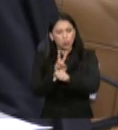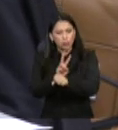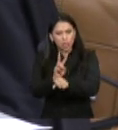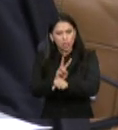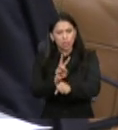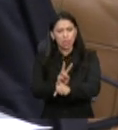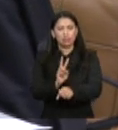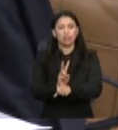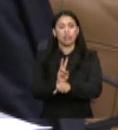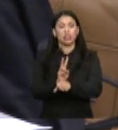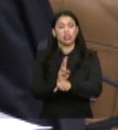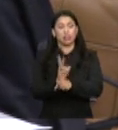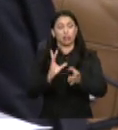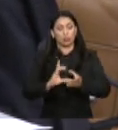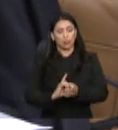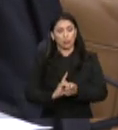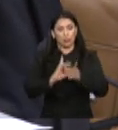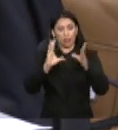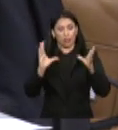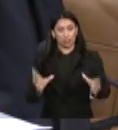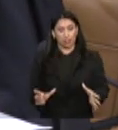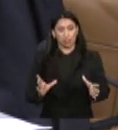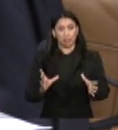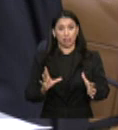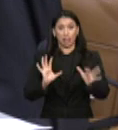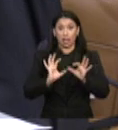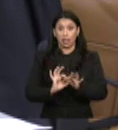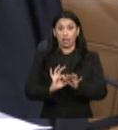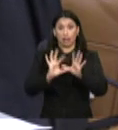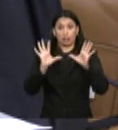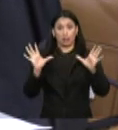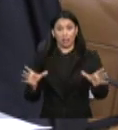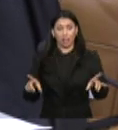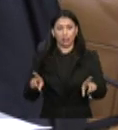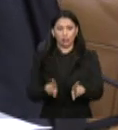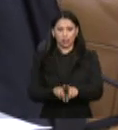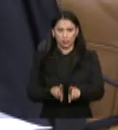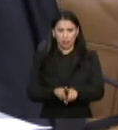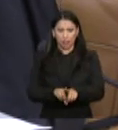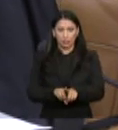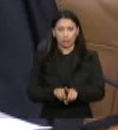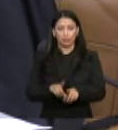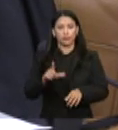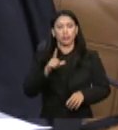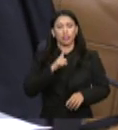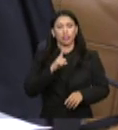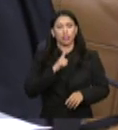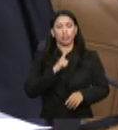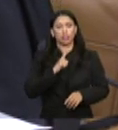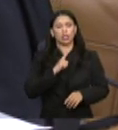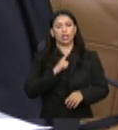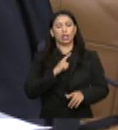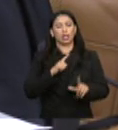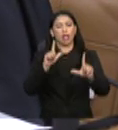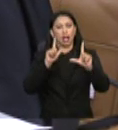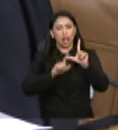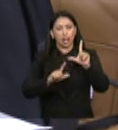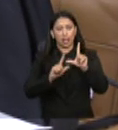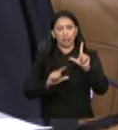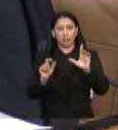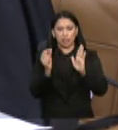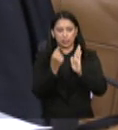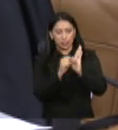Liberdade Não por acaso inscreveu-se pela inspiração de Rui em letras de bronze